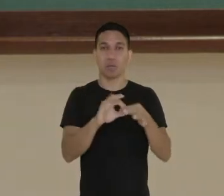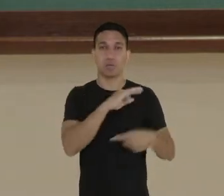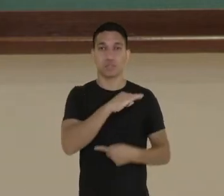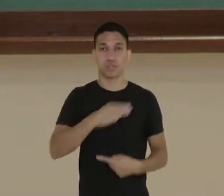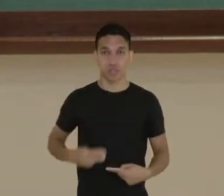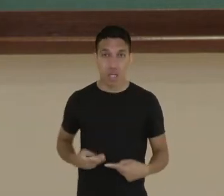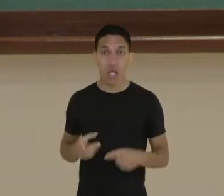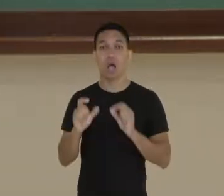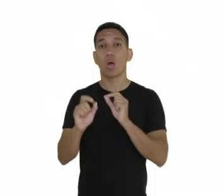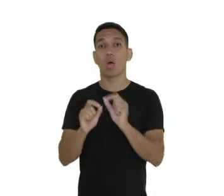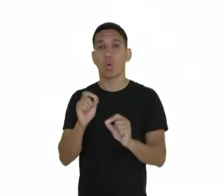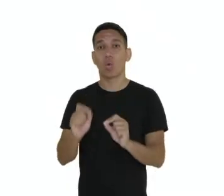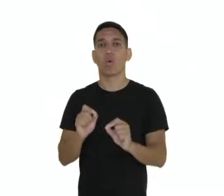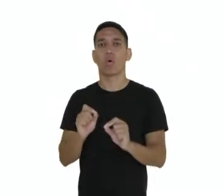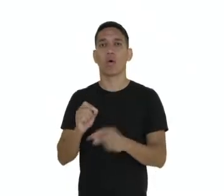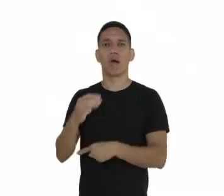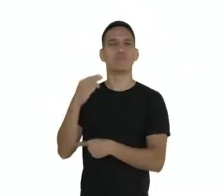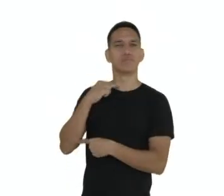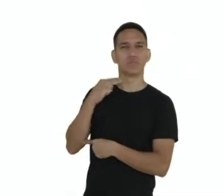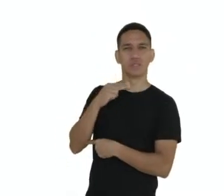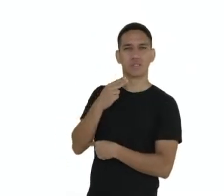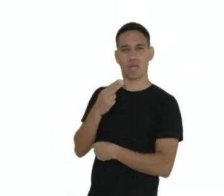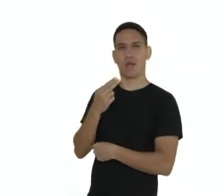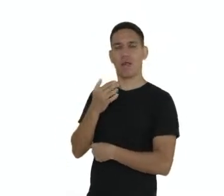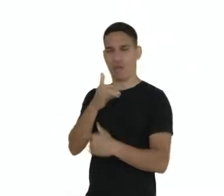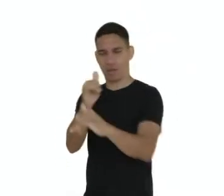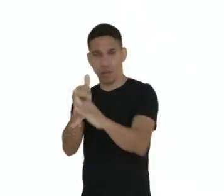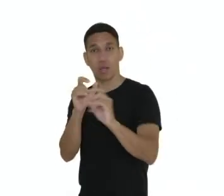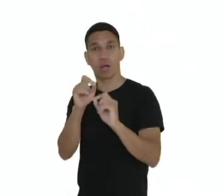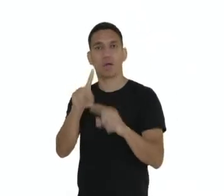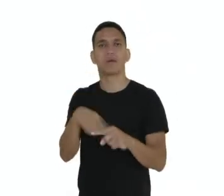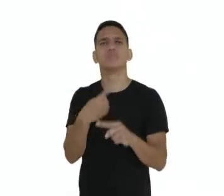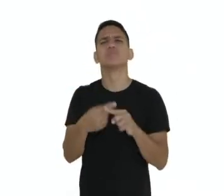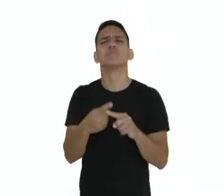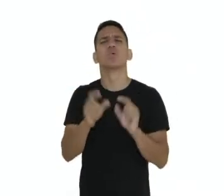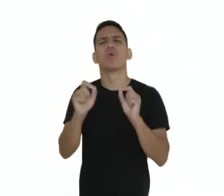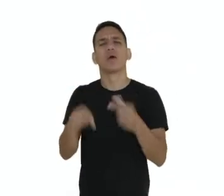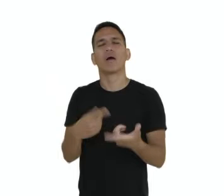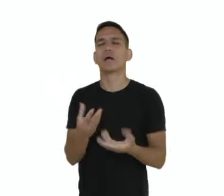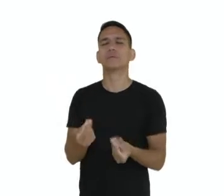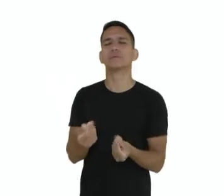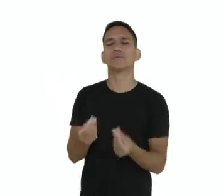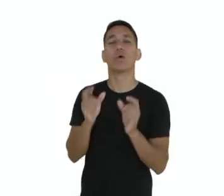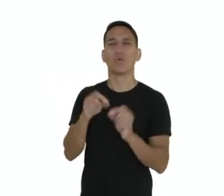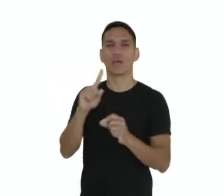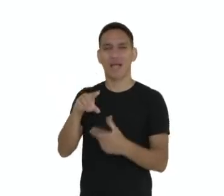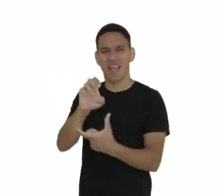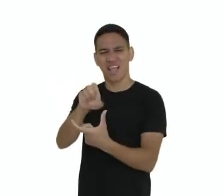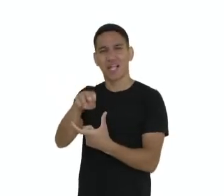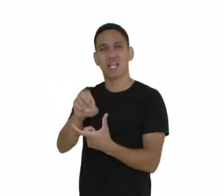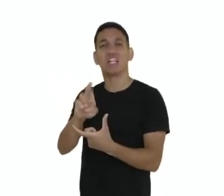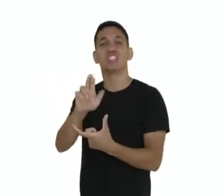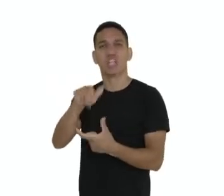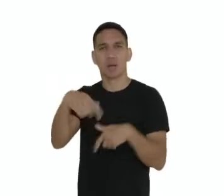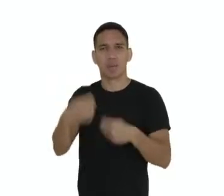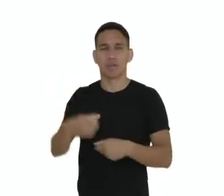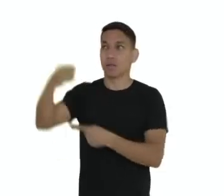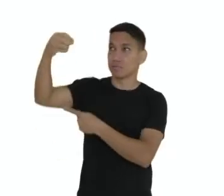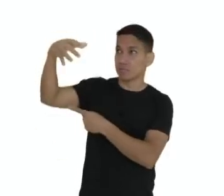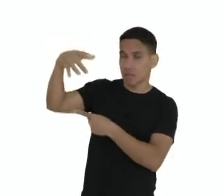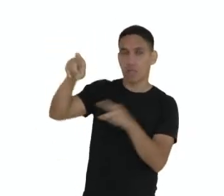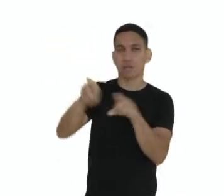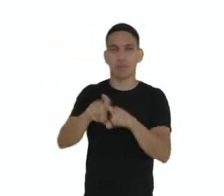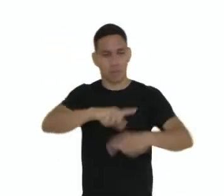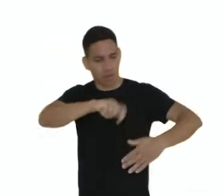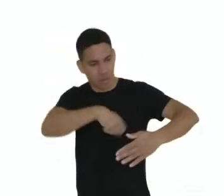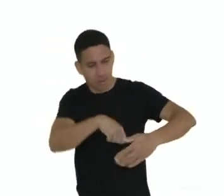fala o seguinte: o que é energia? Precisamos de energia, por exemplo, para acender a luz, preparar nossas refeições e nos transportar de